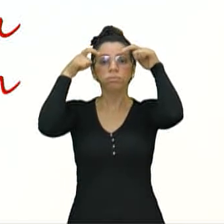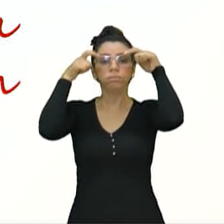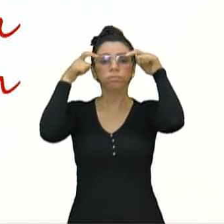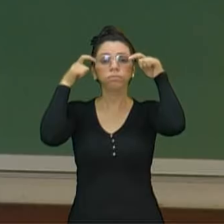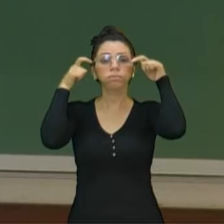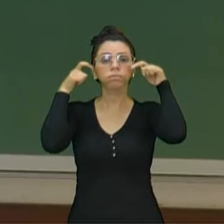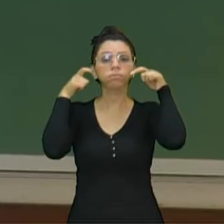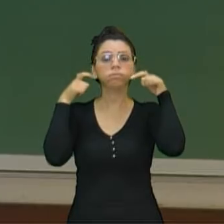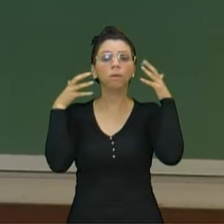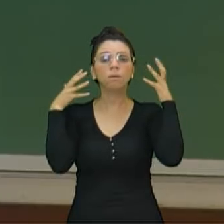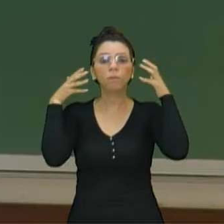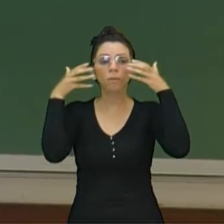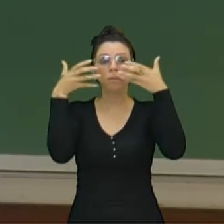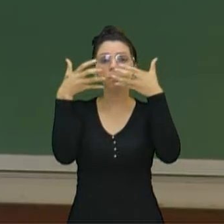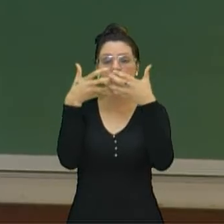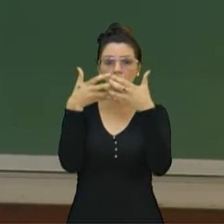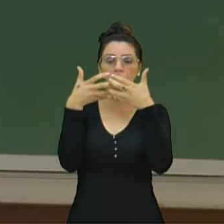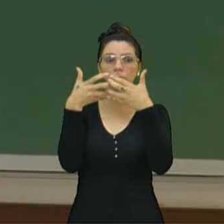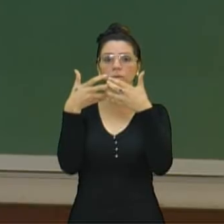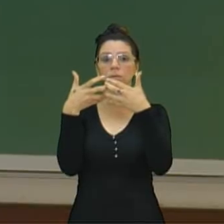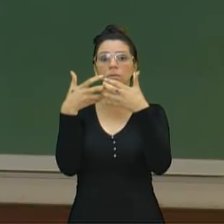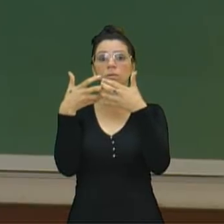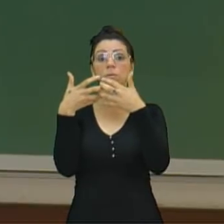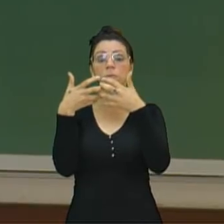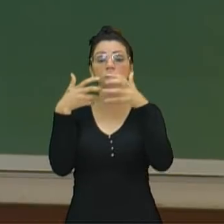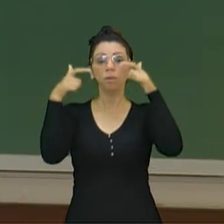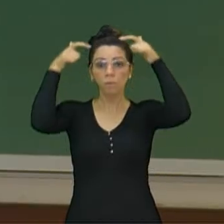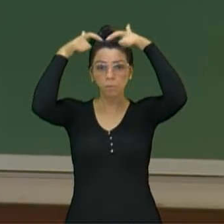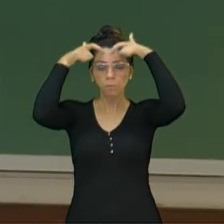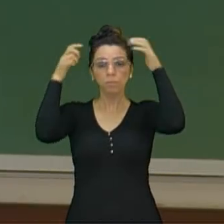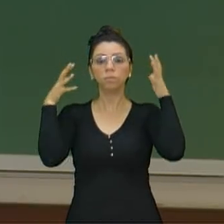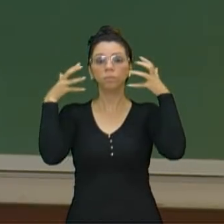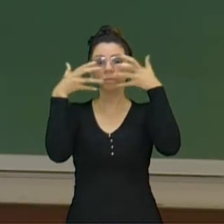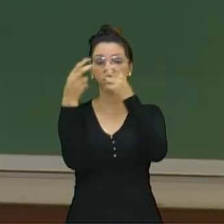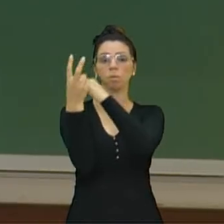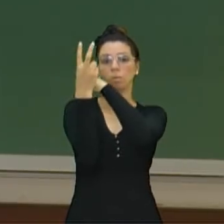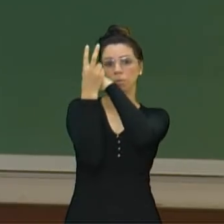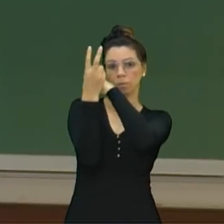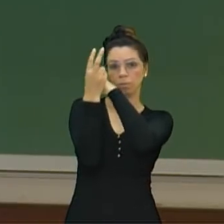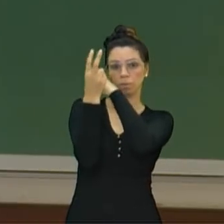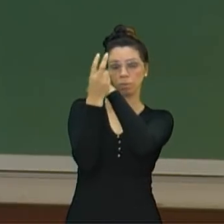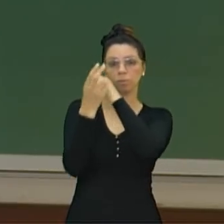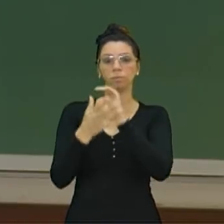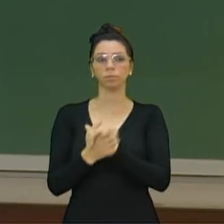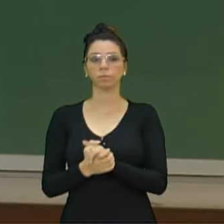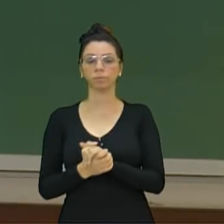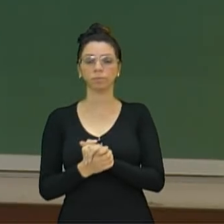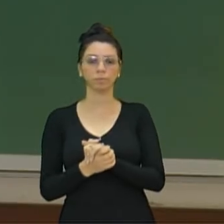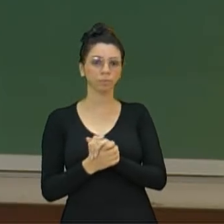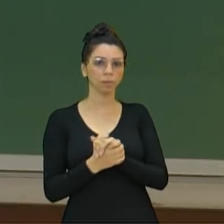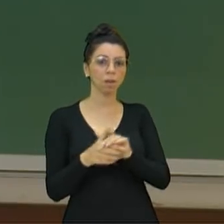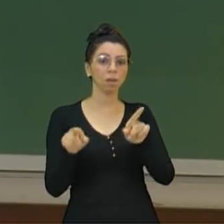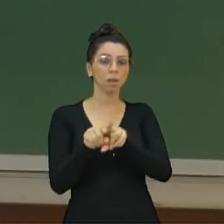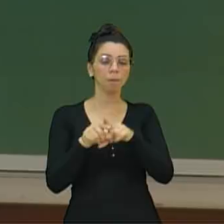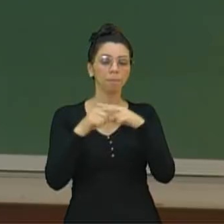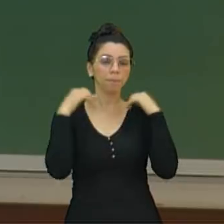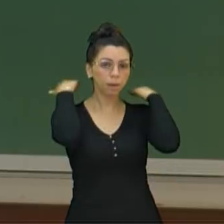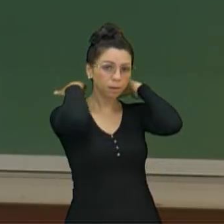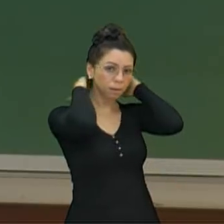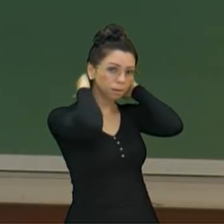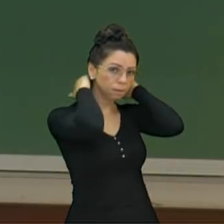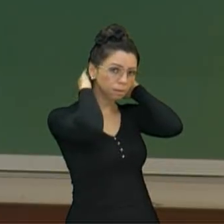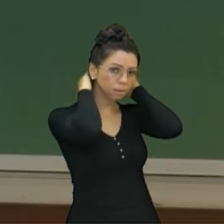pouquinho em cima porque me sufoca, não. Ele tem que proteger toda a região da caixa craniana, a base do seu